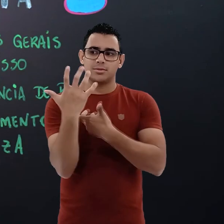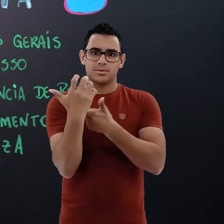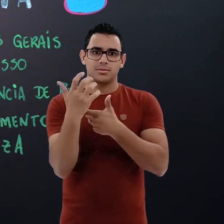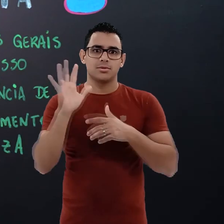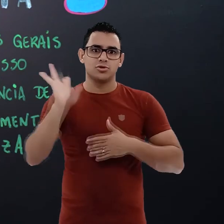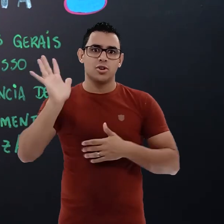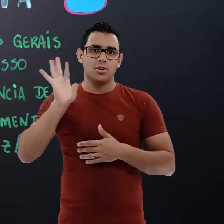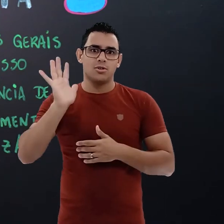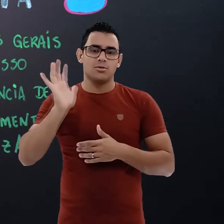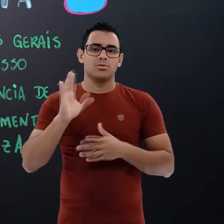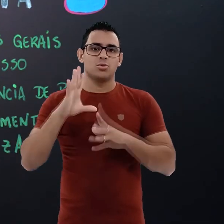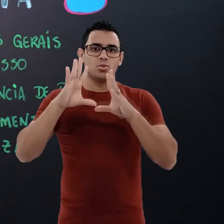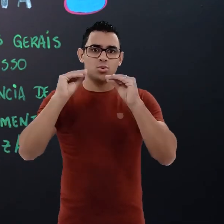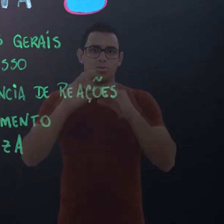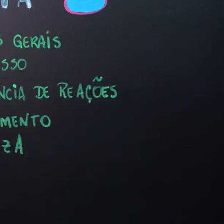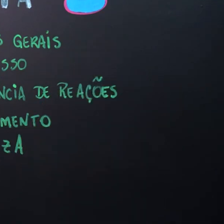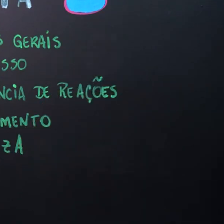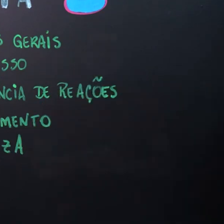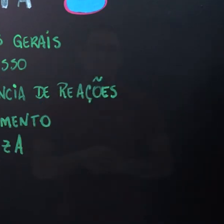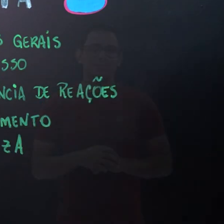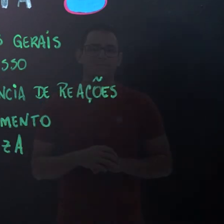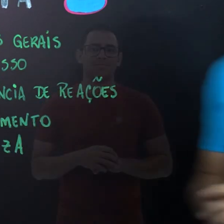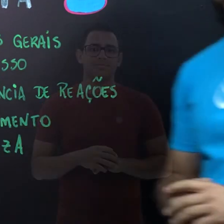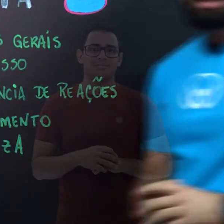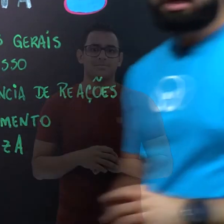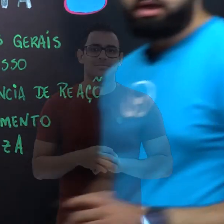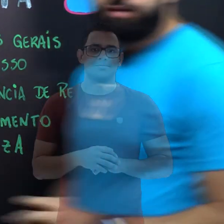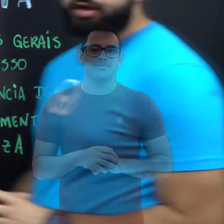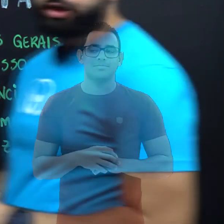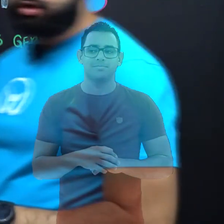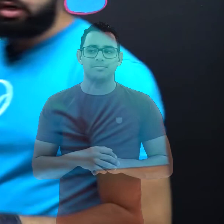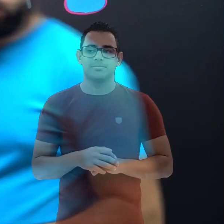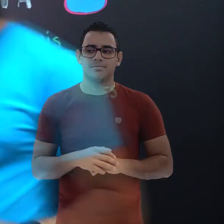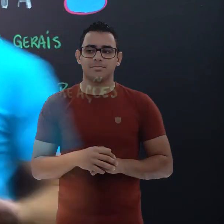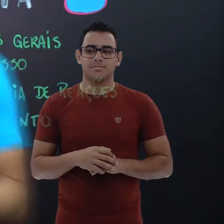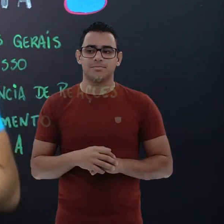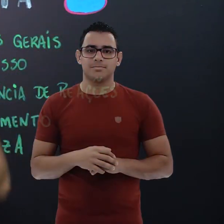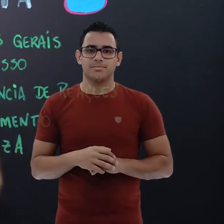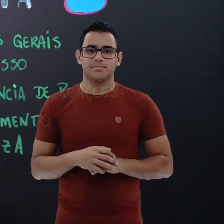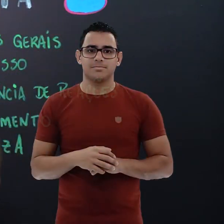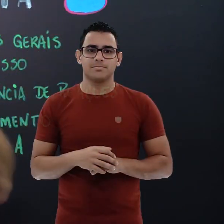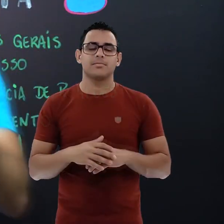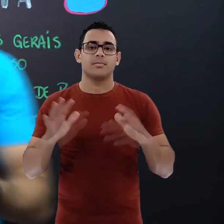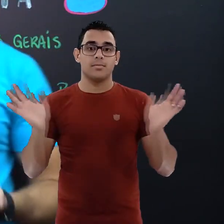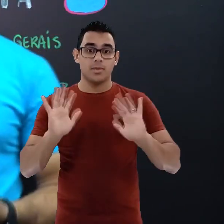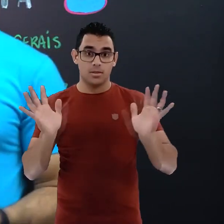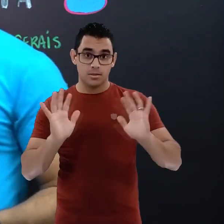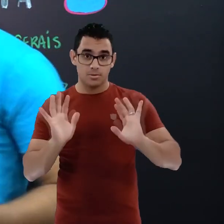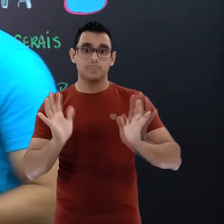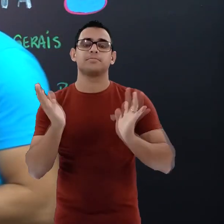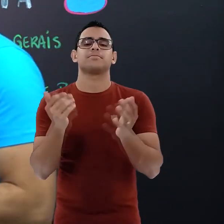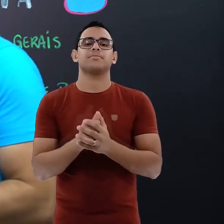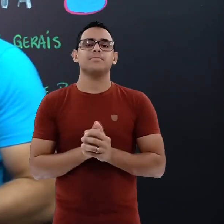print agora. Você tem toda a ideia da estequiometria aí no quadro. Belezinha? Fechou? Tirou o print. Agora,